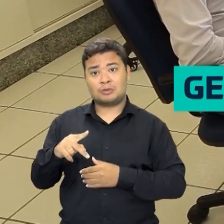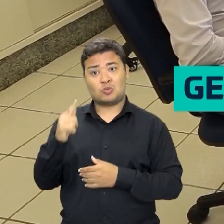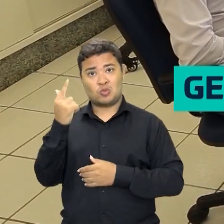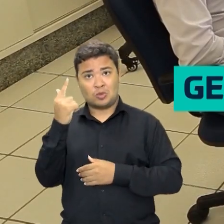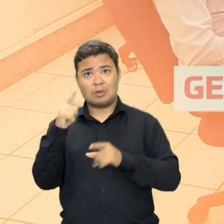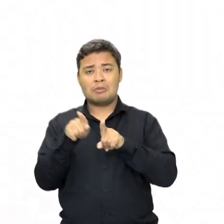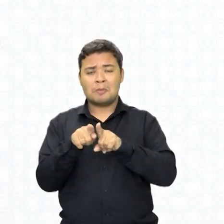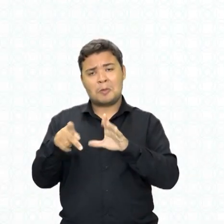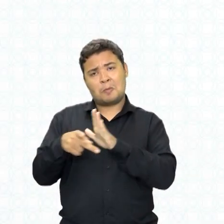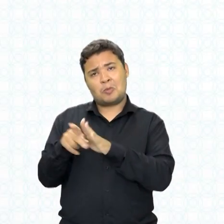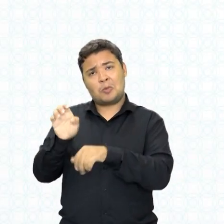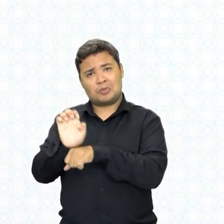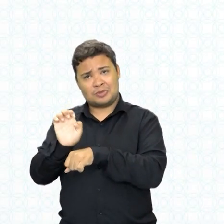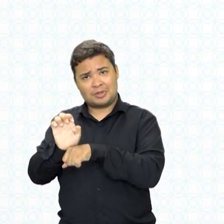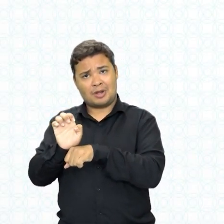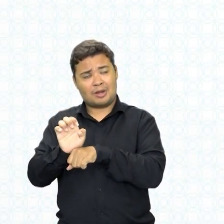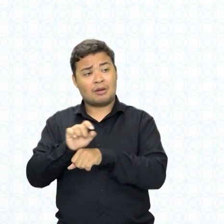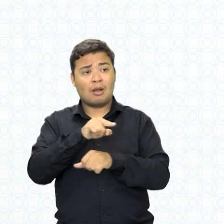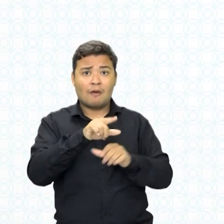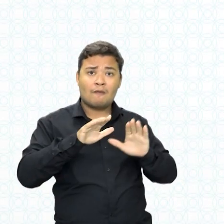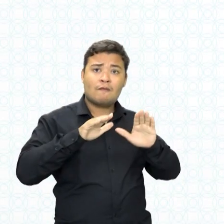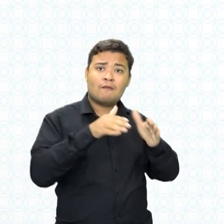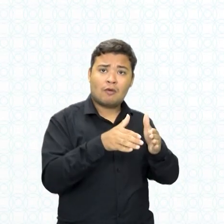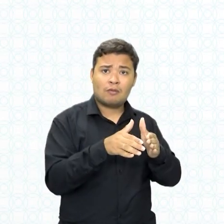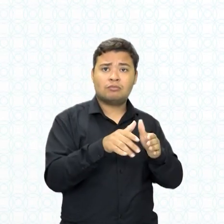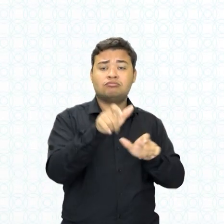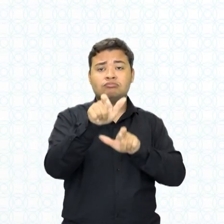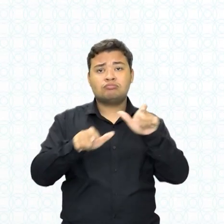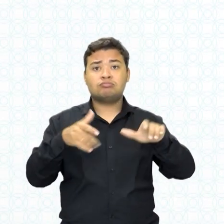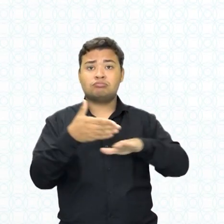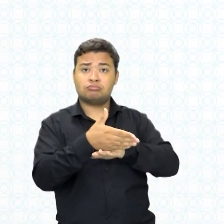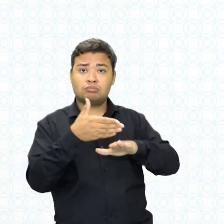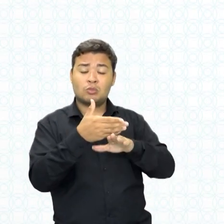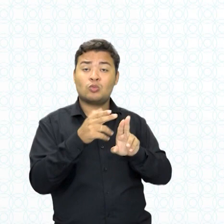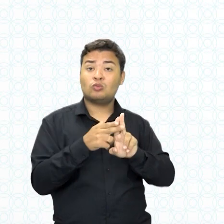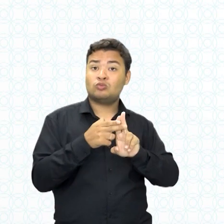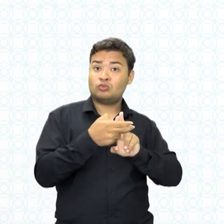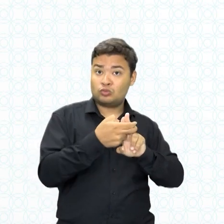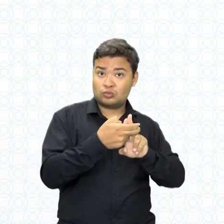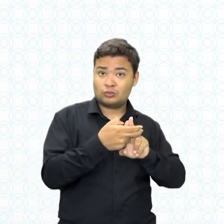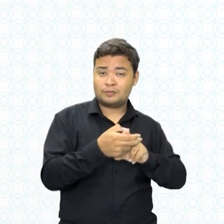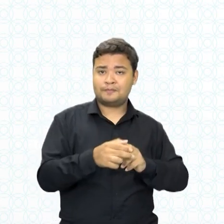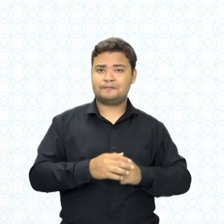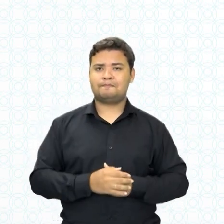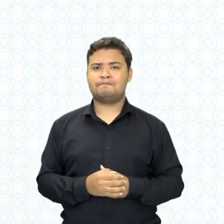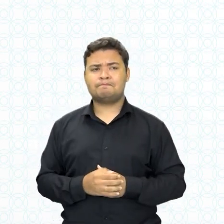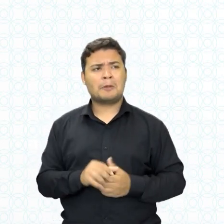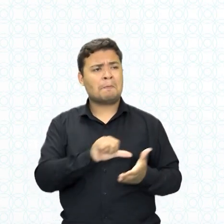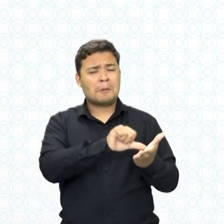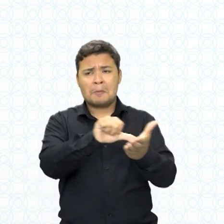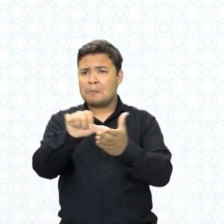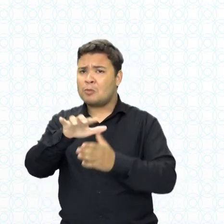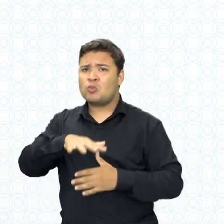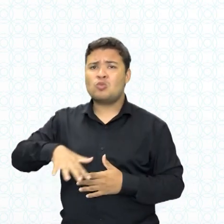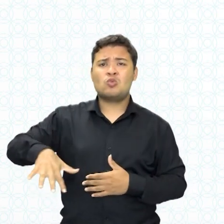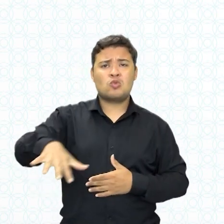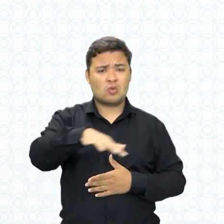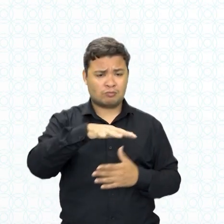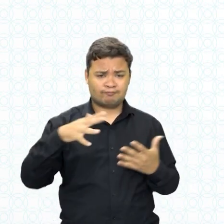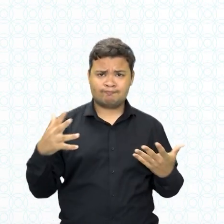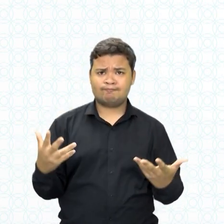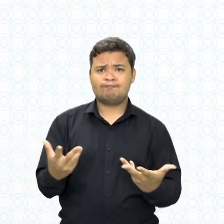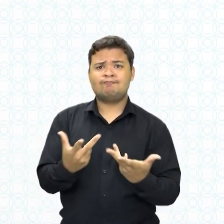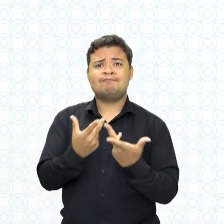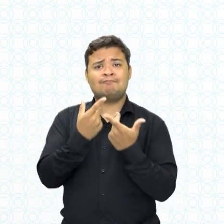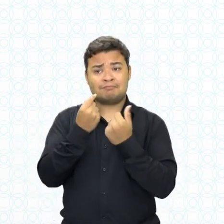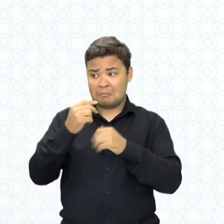também estaduais, voltadas para os usuários do Sistema Único de Saúde, o SUS, todas elas consideradas